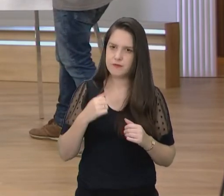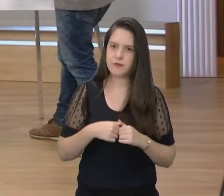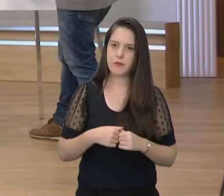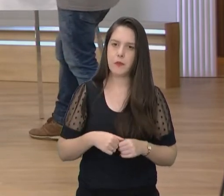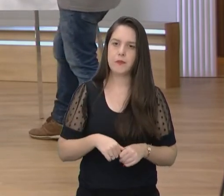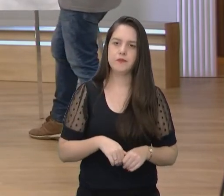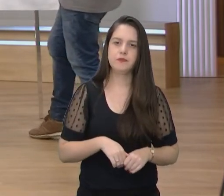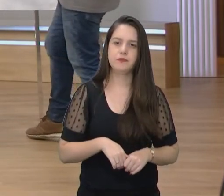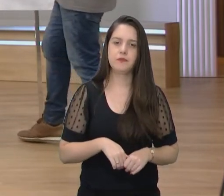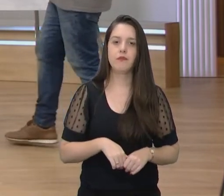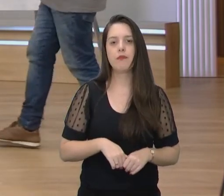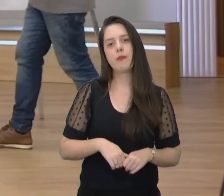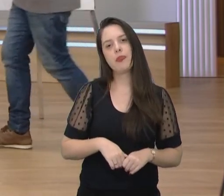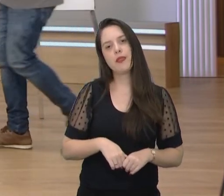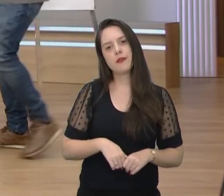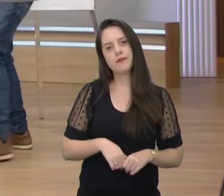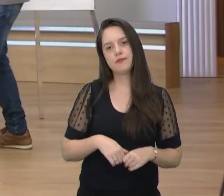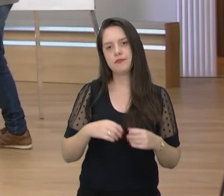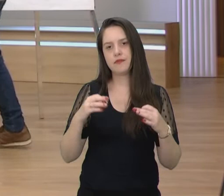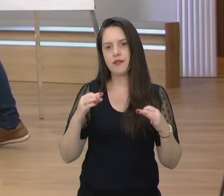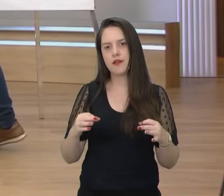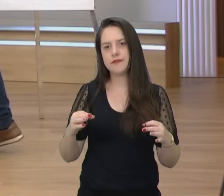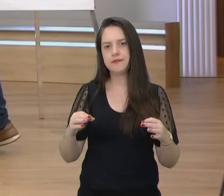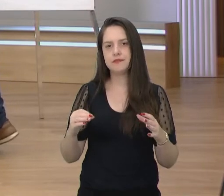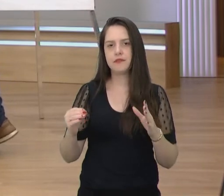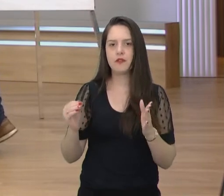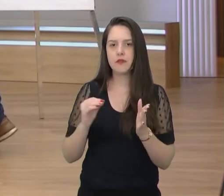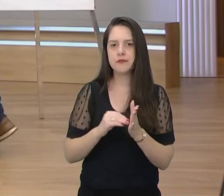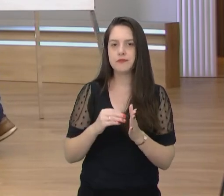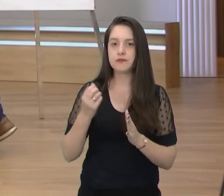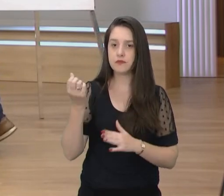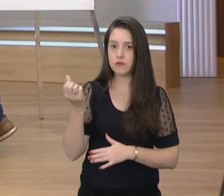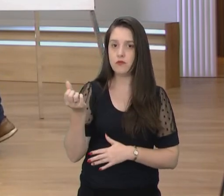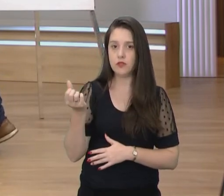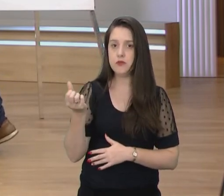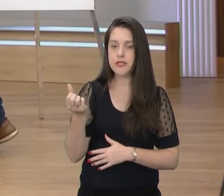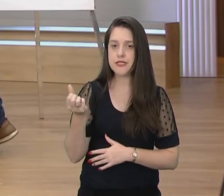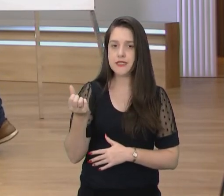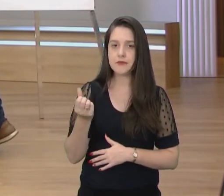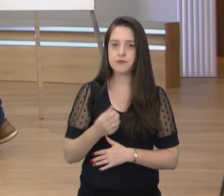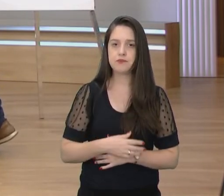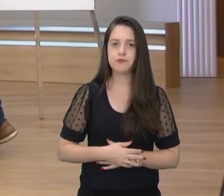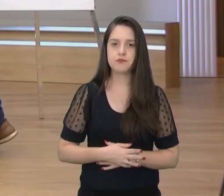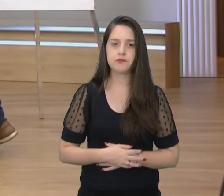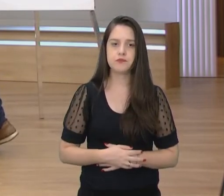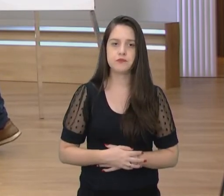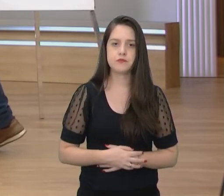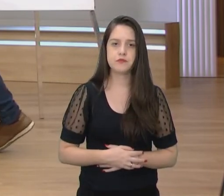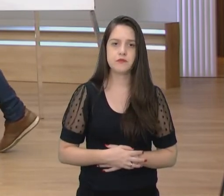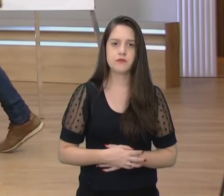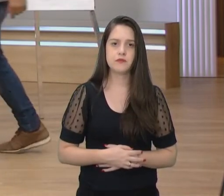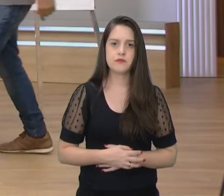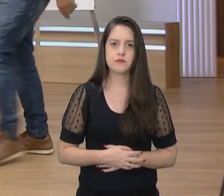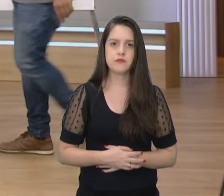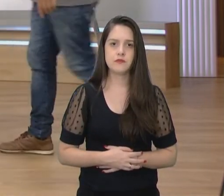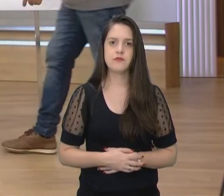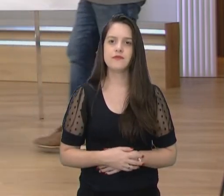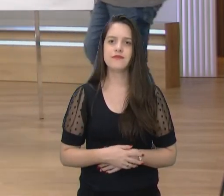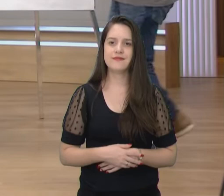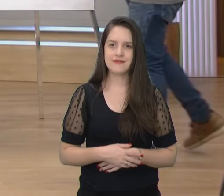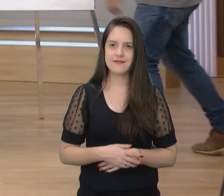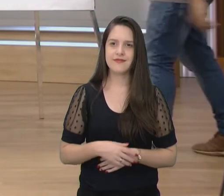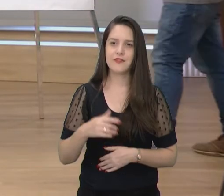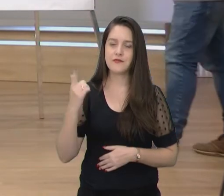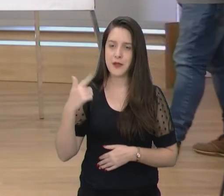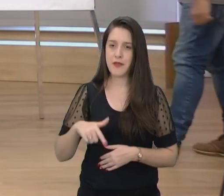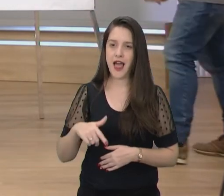E tá gastando as reservas, né? Agora É o 6. Vamos colocar aqui? Eu acho que vai dar pra gente ler o texto todinho. Acho que vai dar tempo. Dá tempo. Só